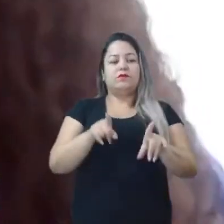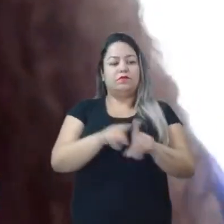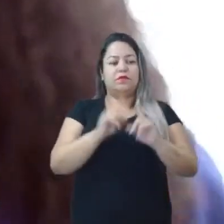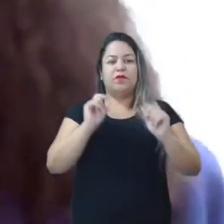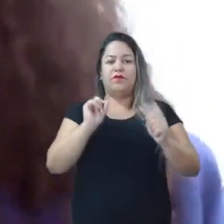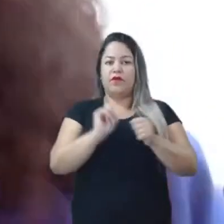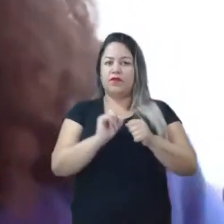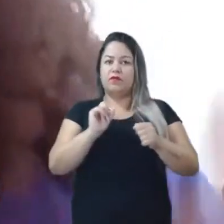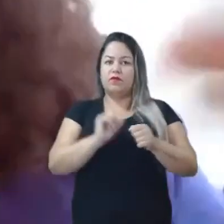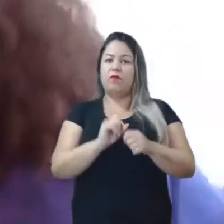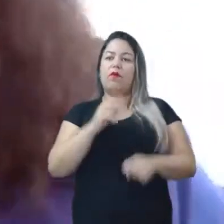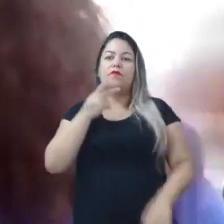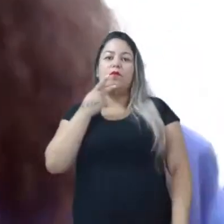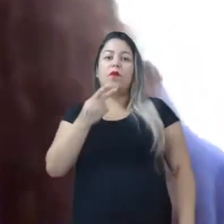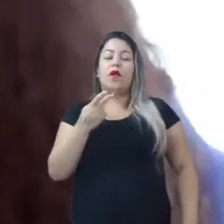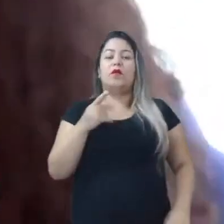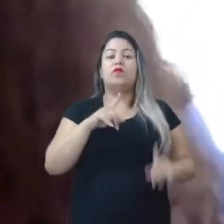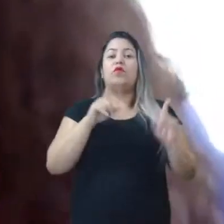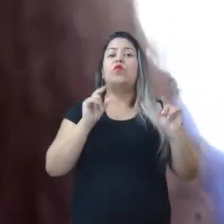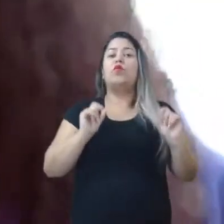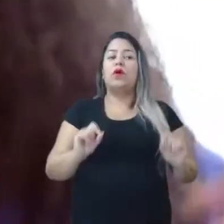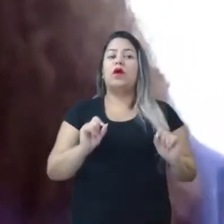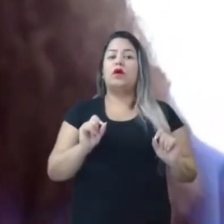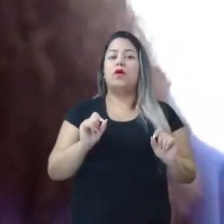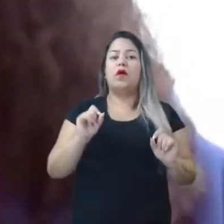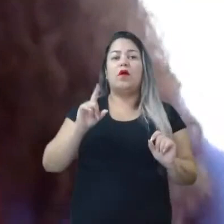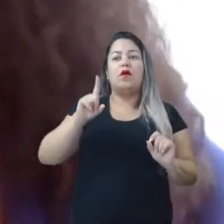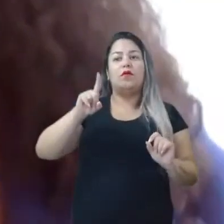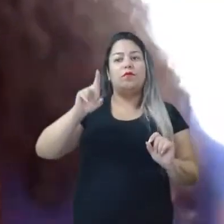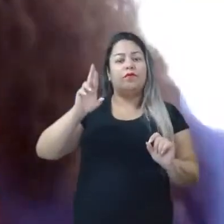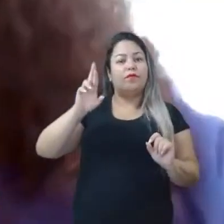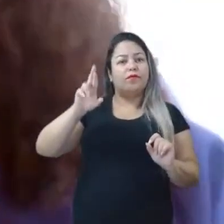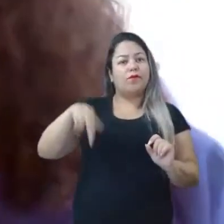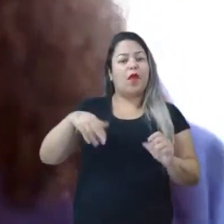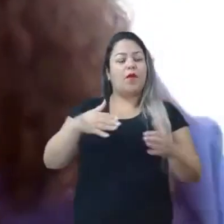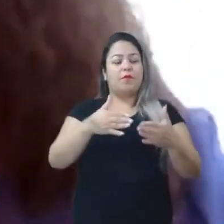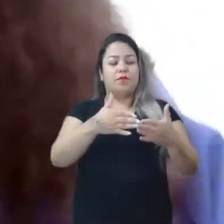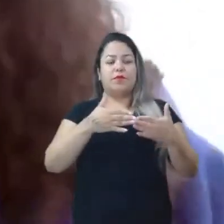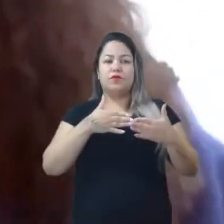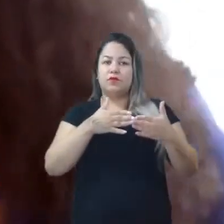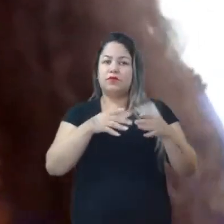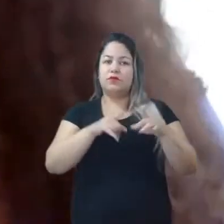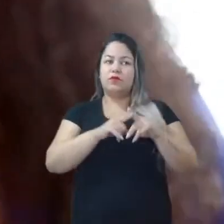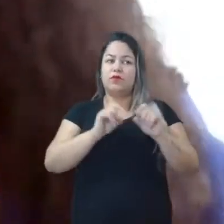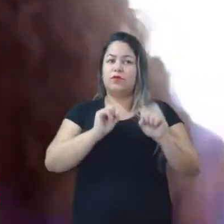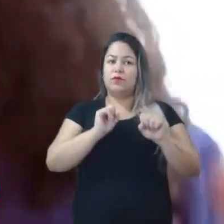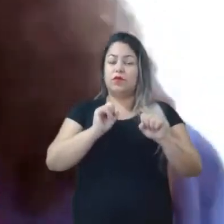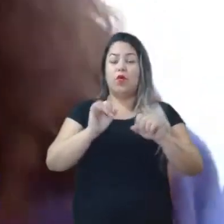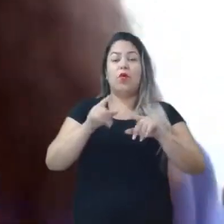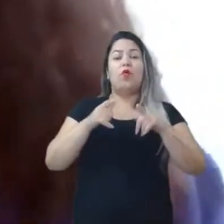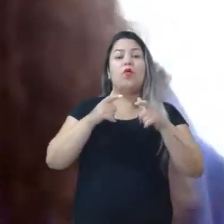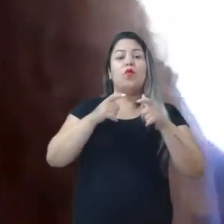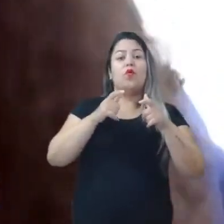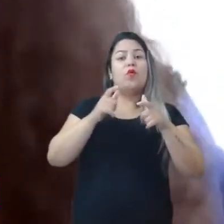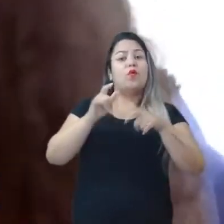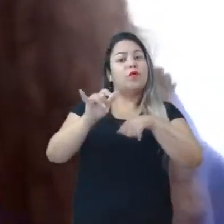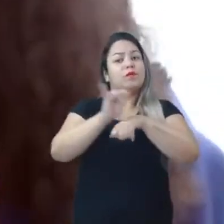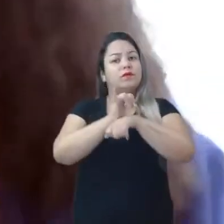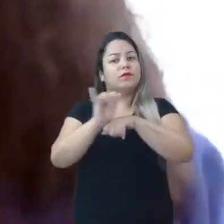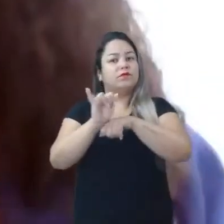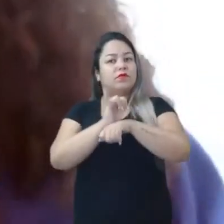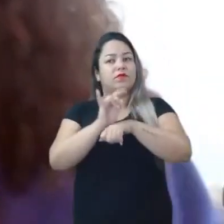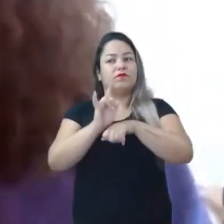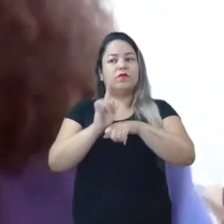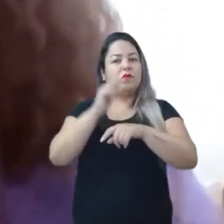uma argumentação de por quais razões eles estavam pedindo vistas e em que pontos estratégicos eles não concordavam,